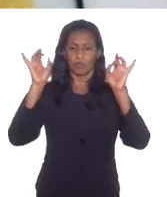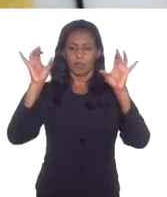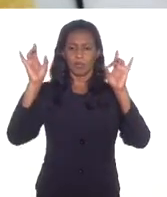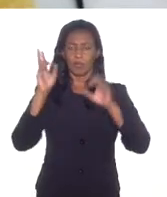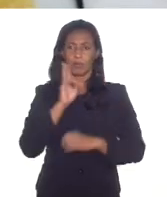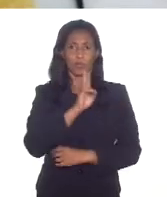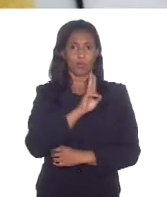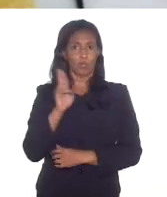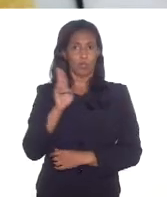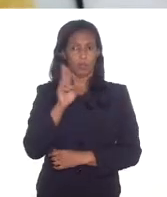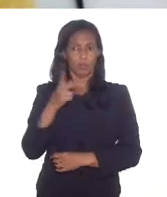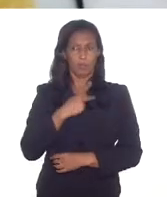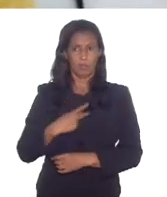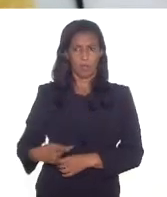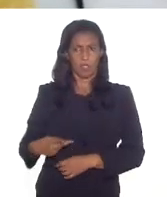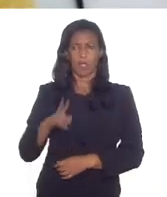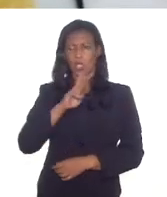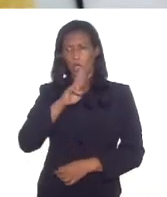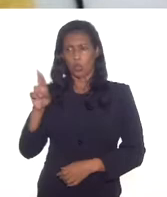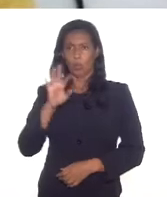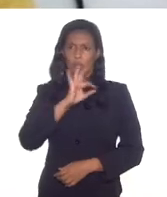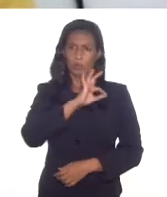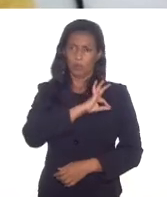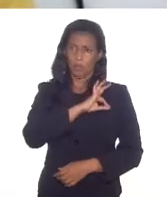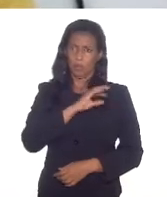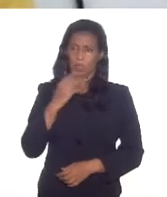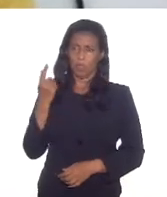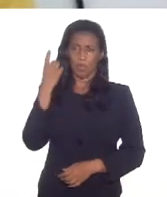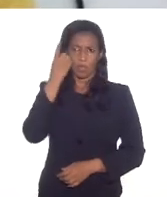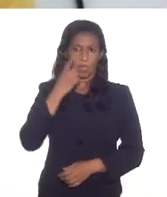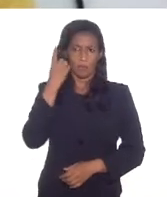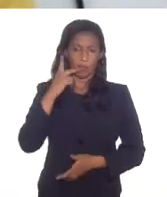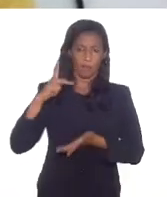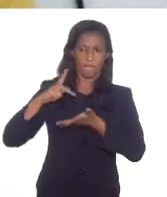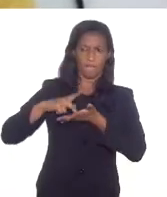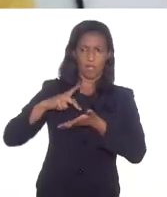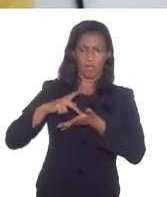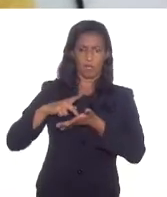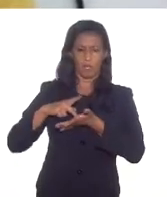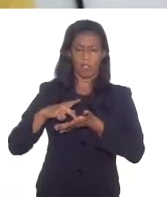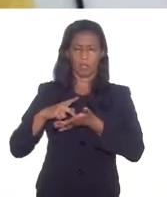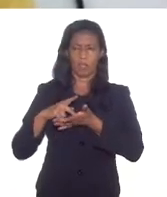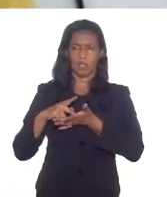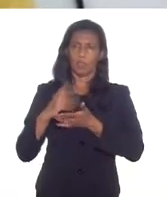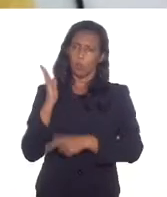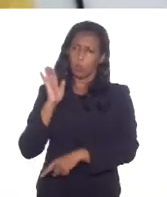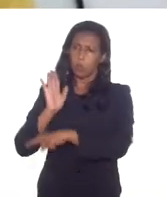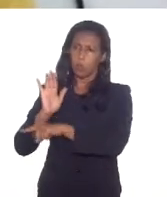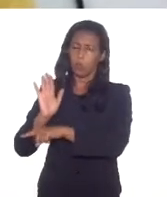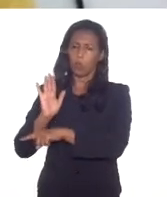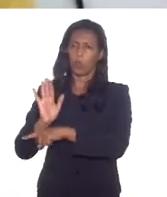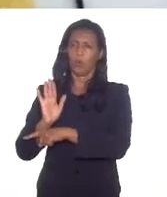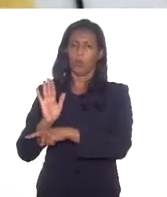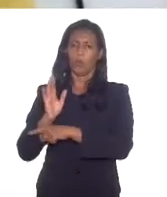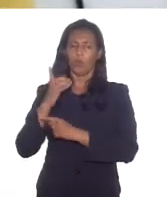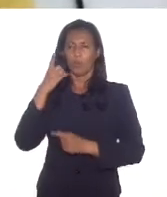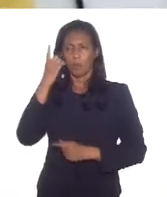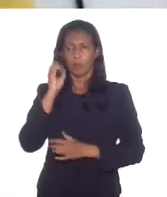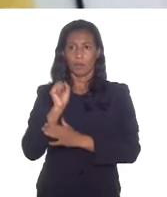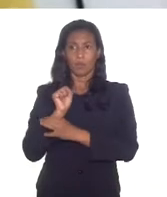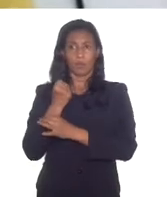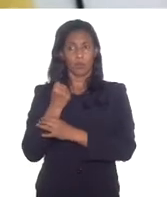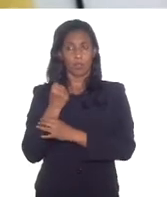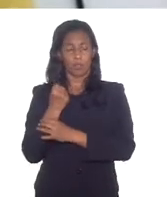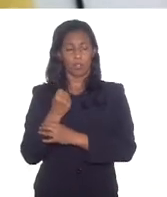seu nome, presidente, em nome da deputada Marta Rocha, que são verdadeiros defensores da segurança pública. Os outros deputados que contêm